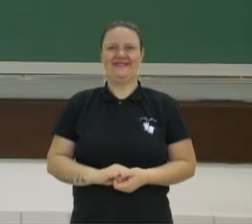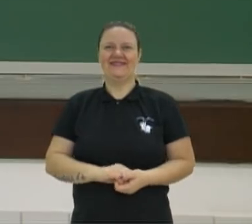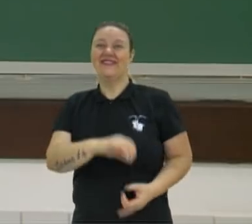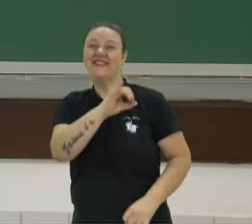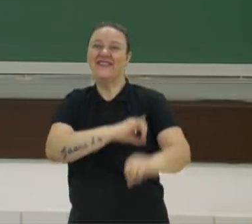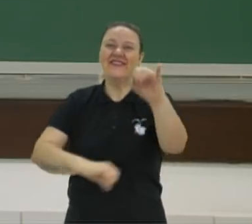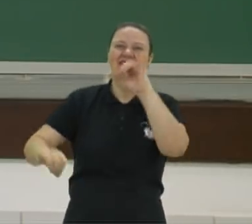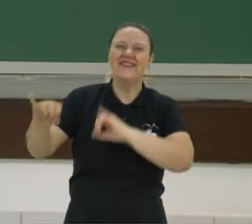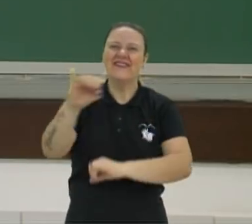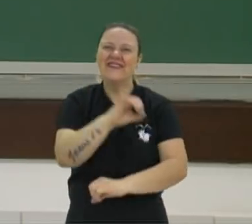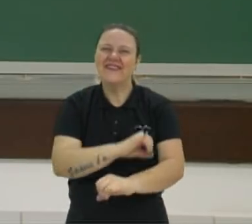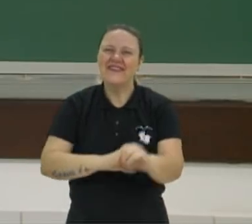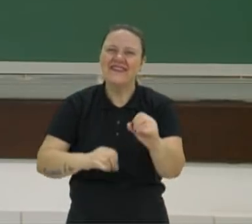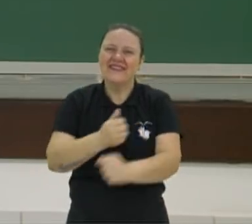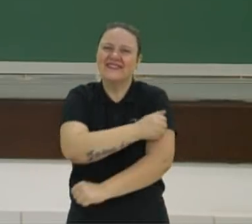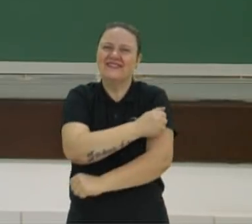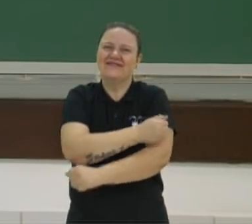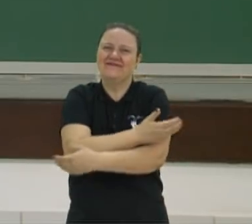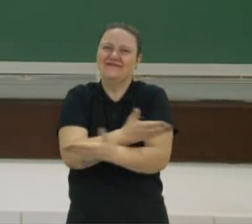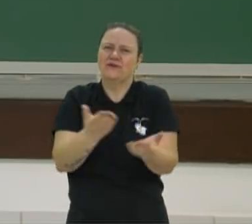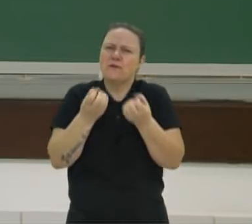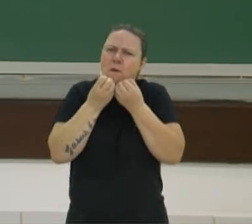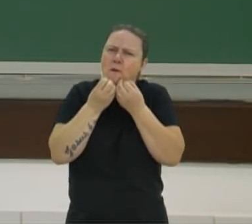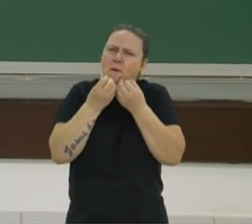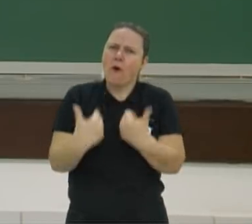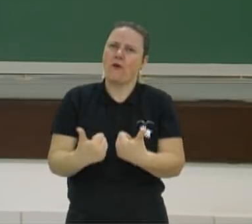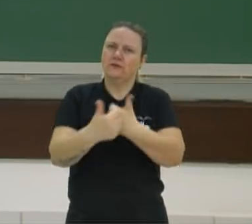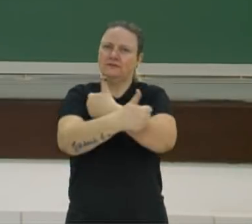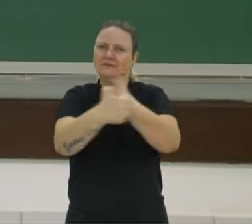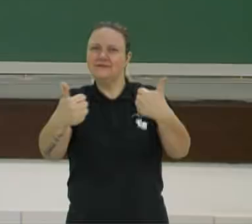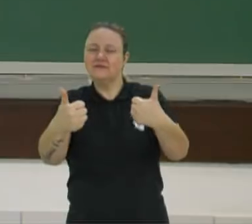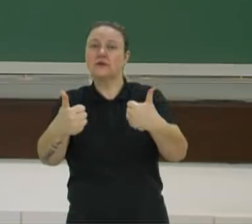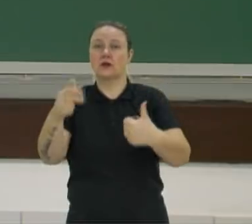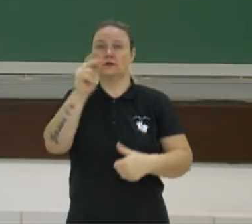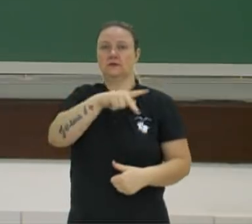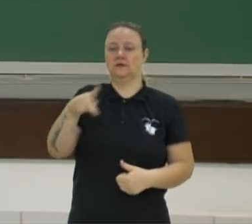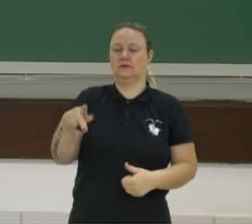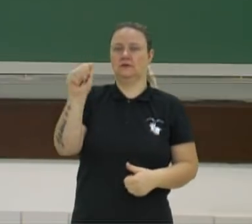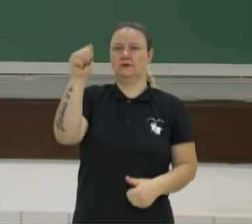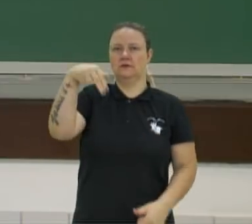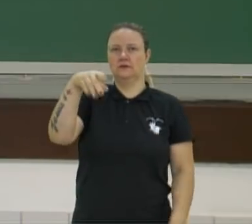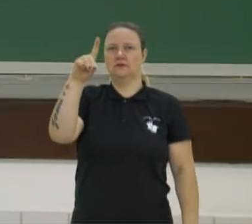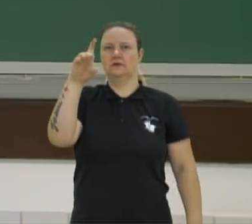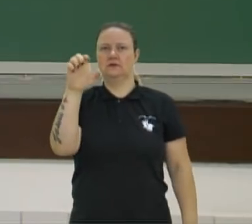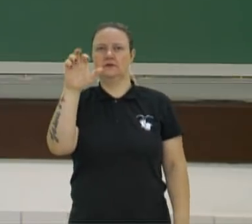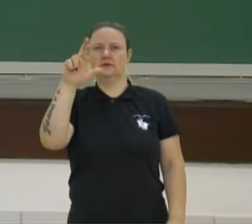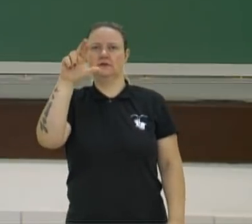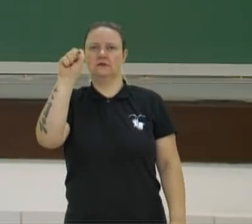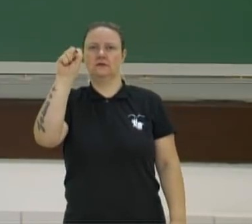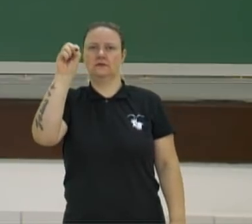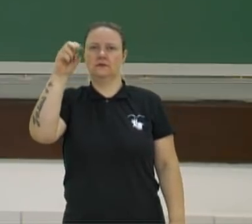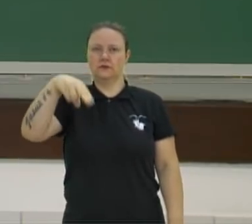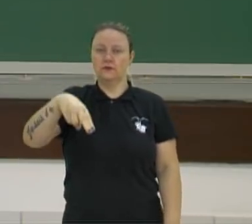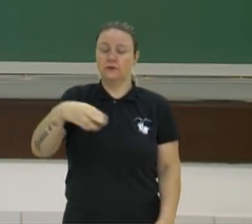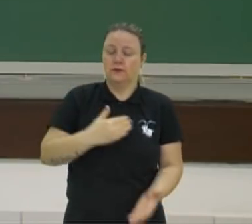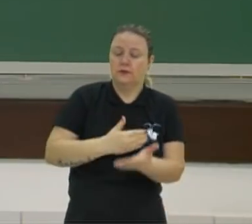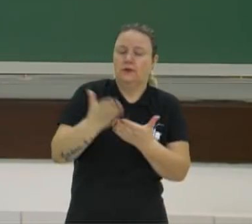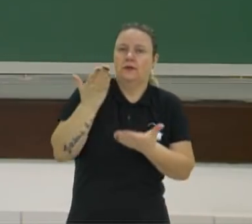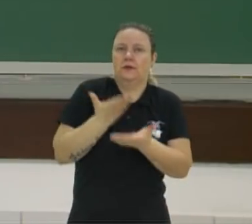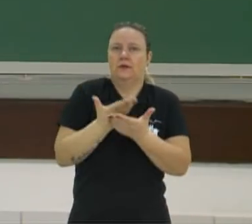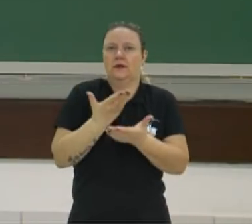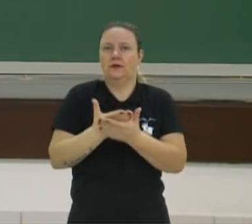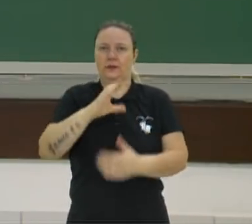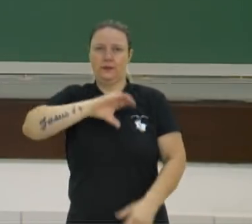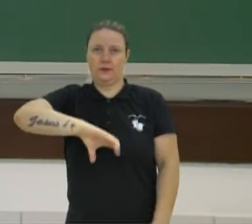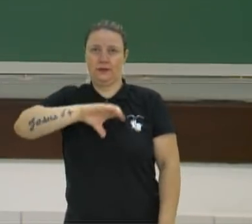Fala galera, beleza? Tudo bem com vocês? Professor Anderson, estamos começando mais uma aula de língua portuguesa do